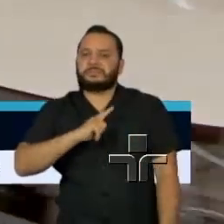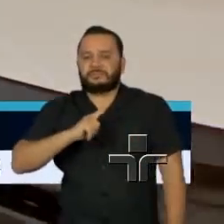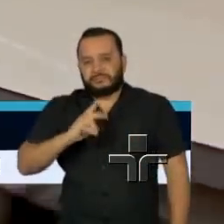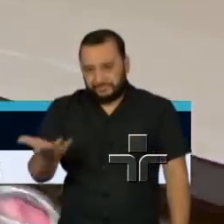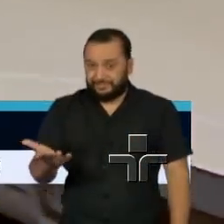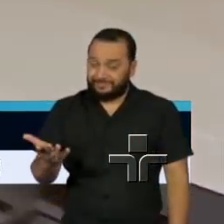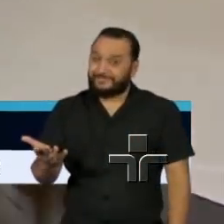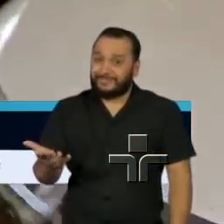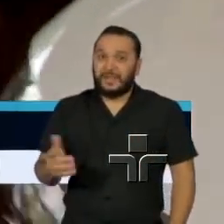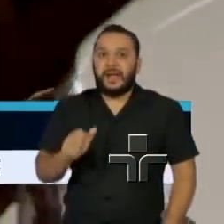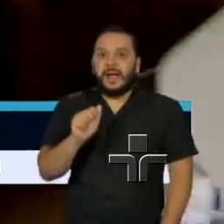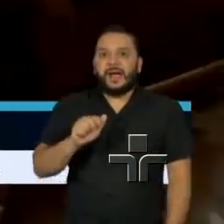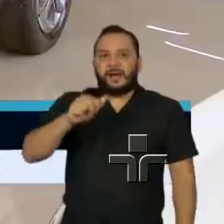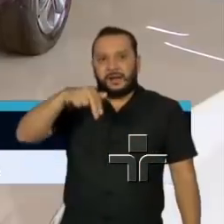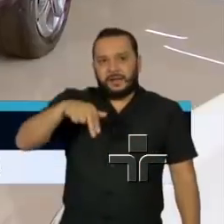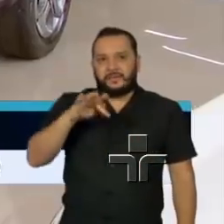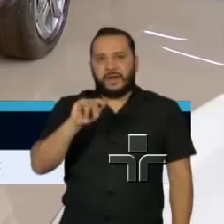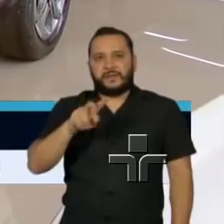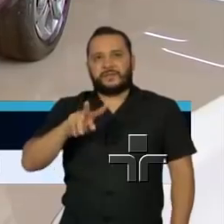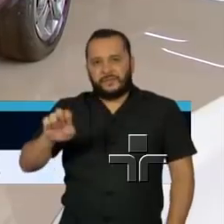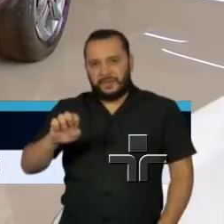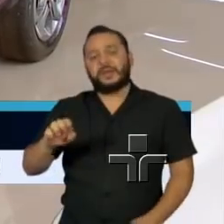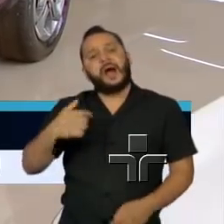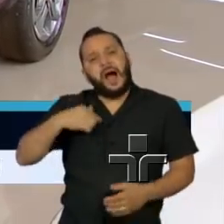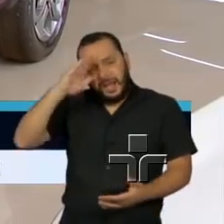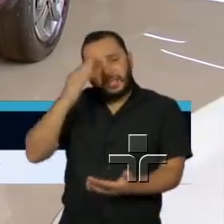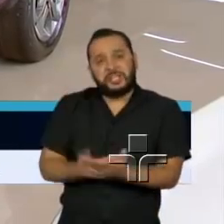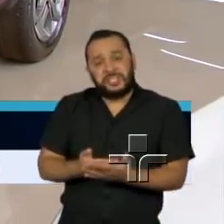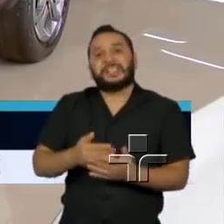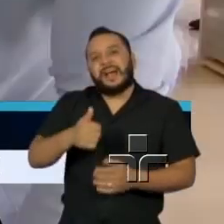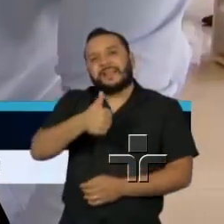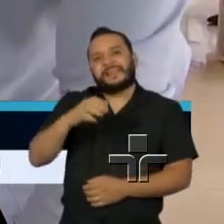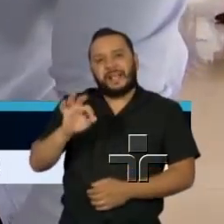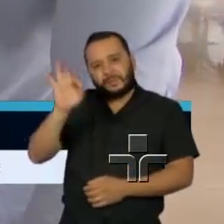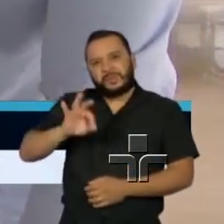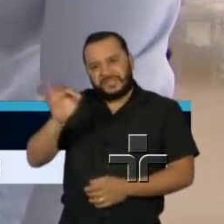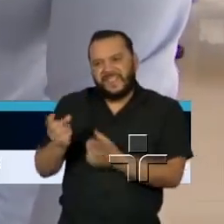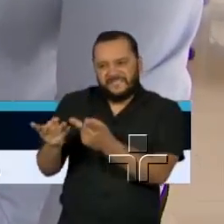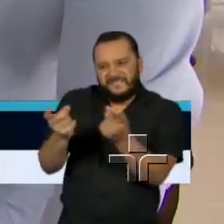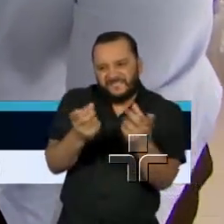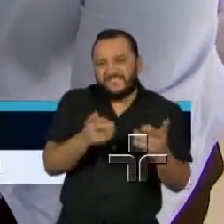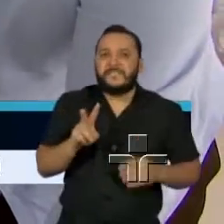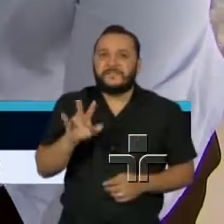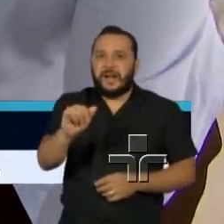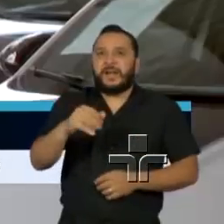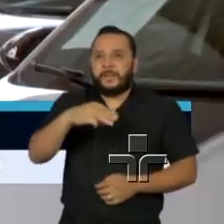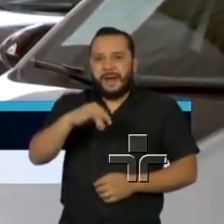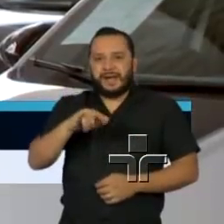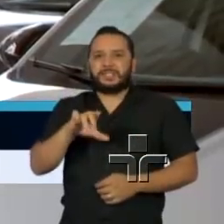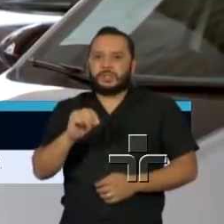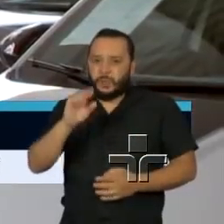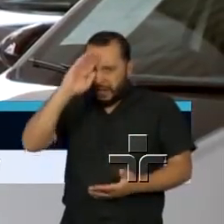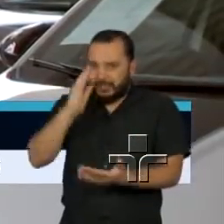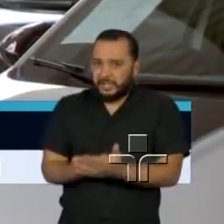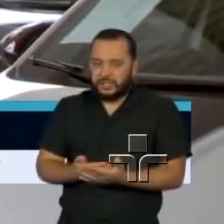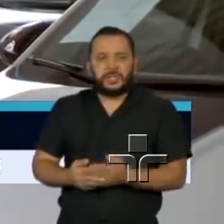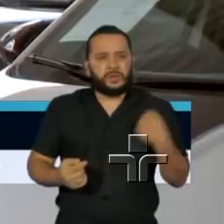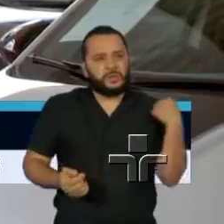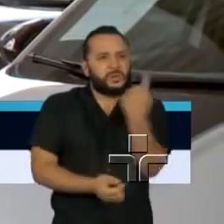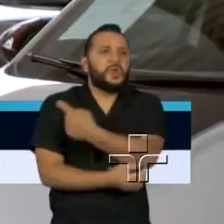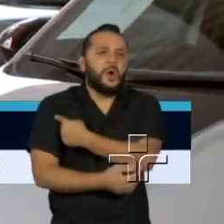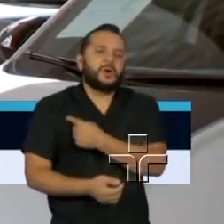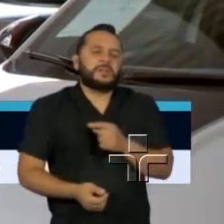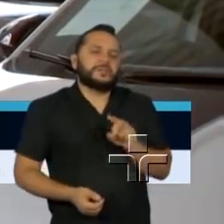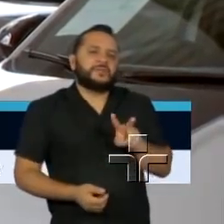ano, a Anfávia prevê crescimento de quase 10% na venda de veículos. Márcio também está otimista. Nós vamos com certeza ter